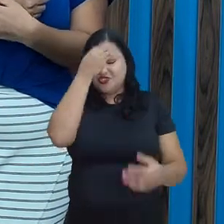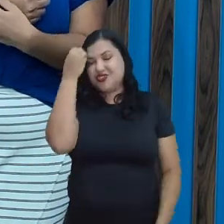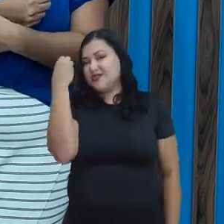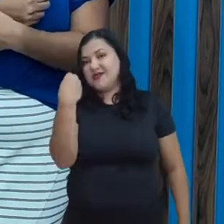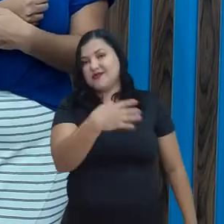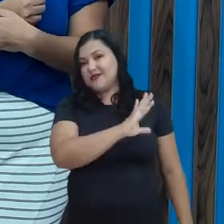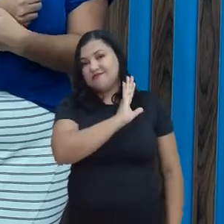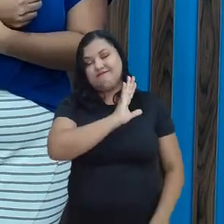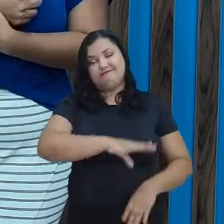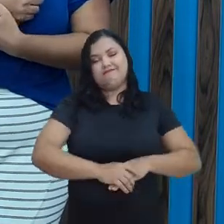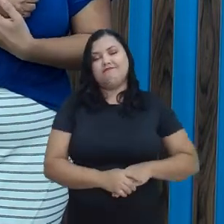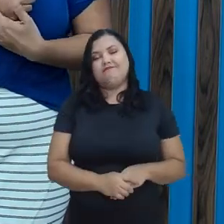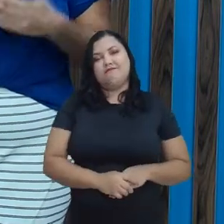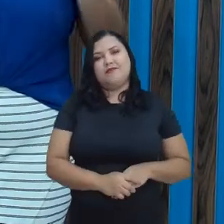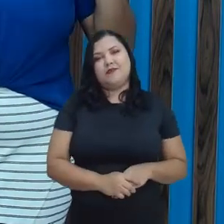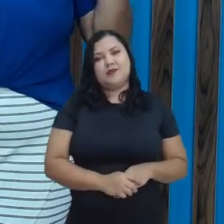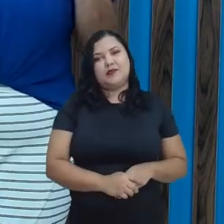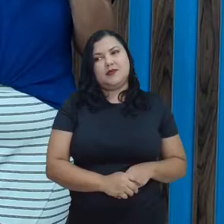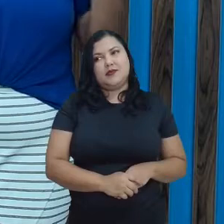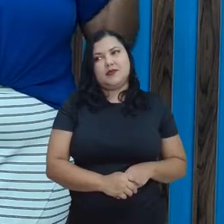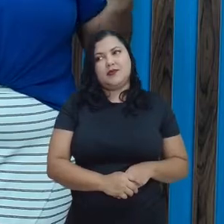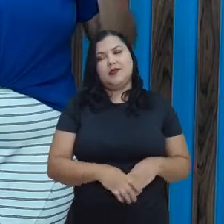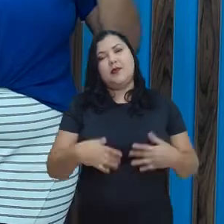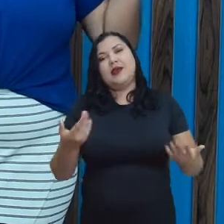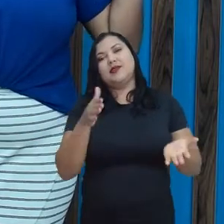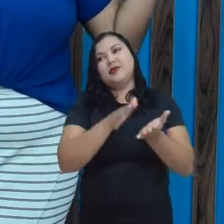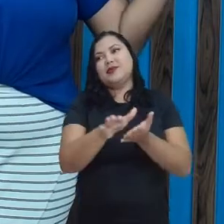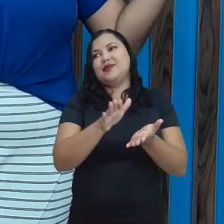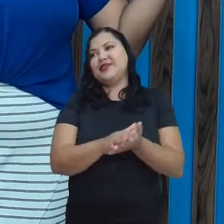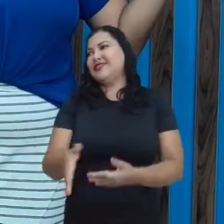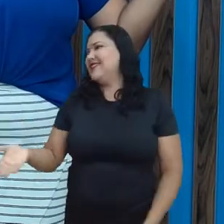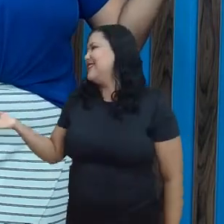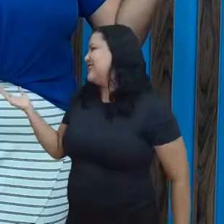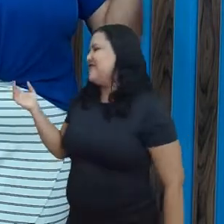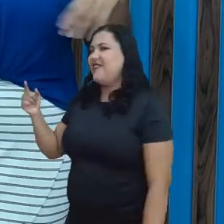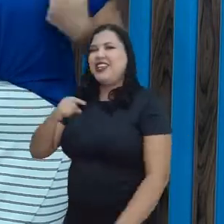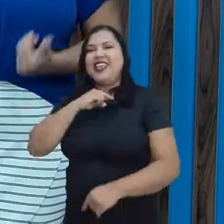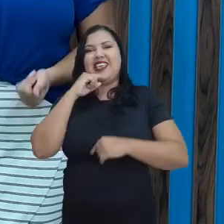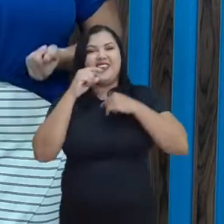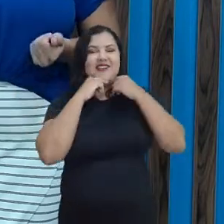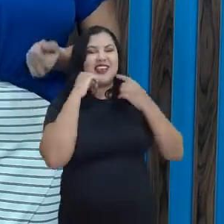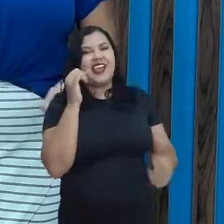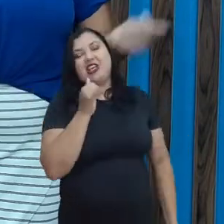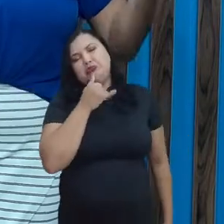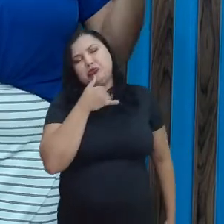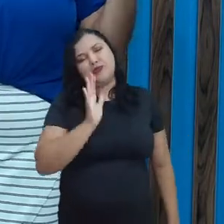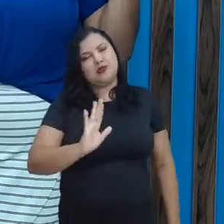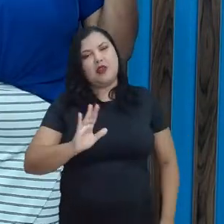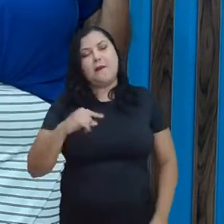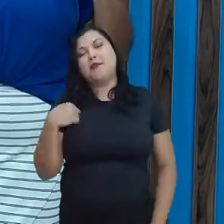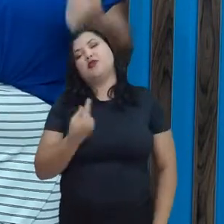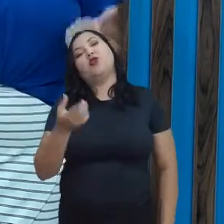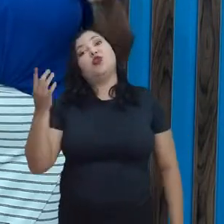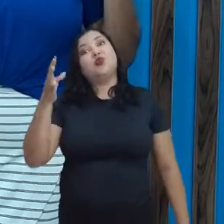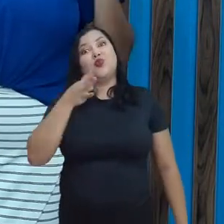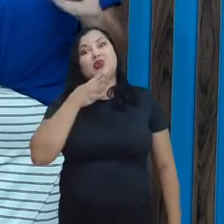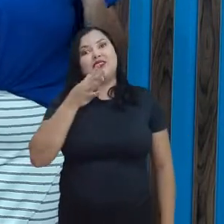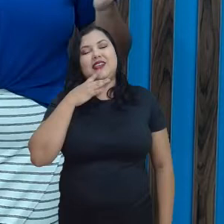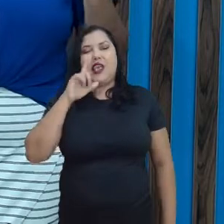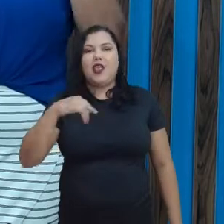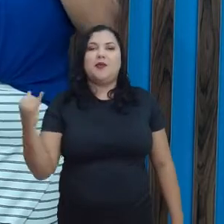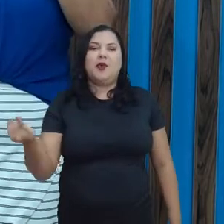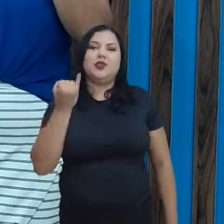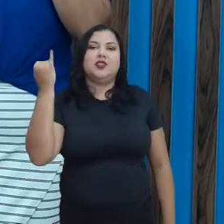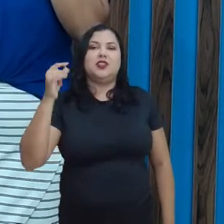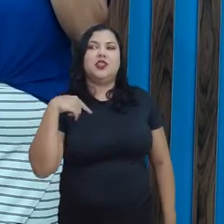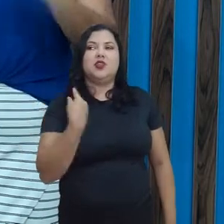morreu, enfim. Mas eu trouxe aqui porque não foi para ninguém ficar triste, mas foi para a gente conhecer. Porque é importante que a gente leia mulheres,